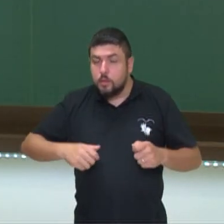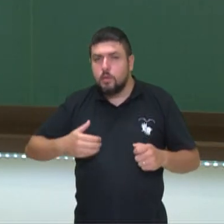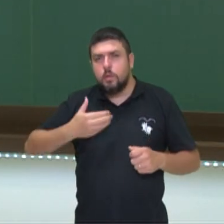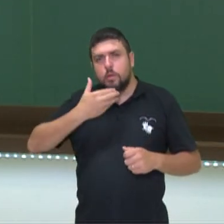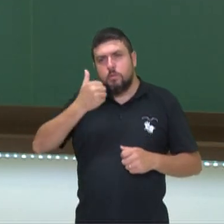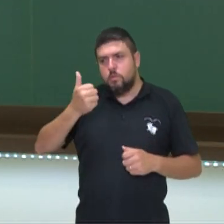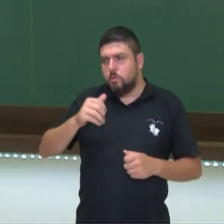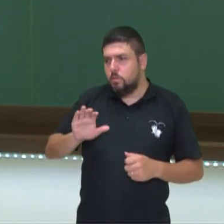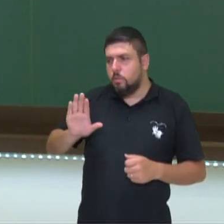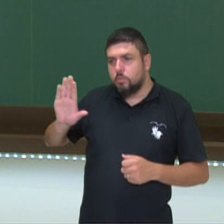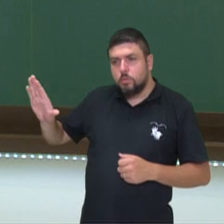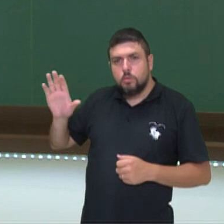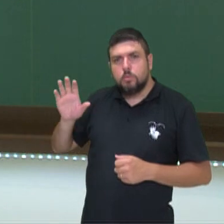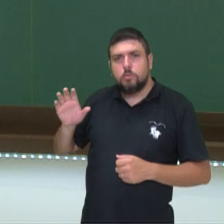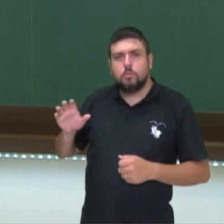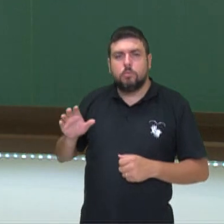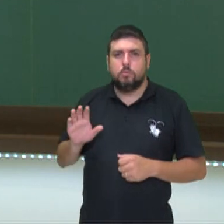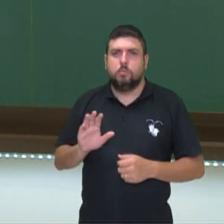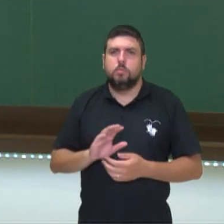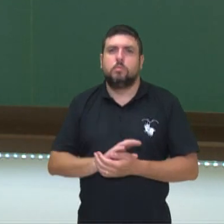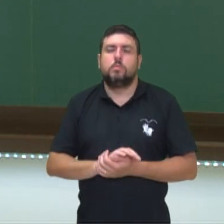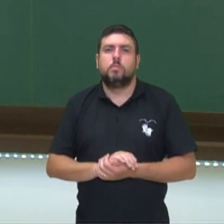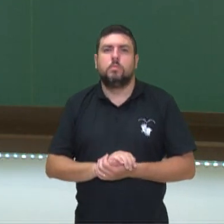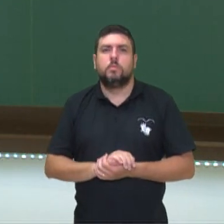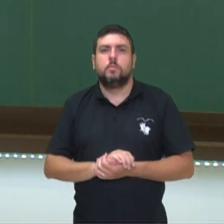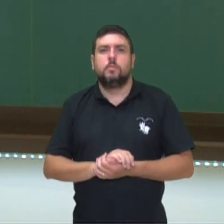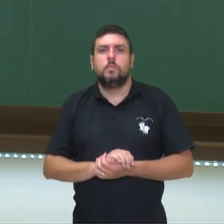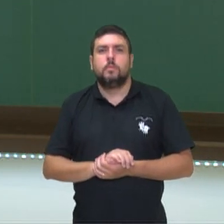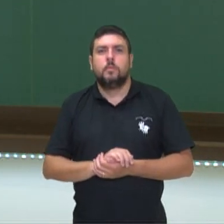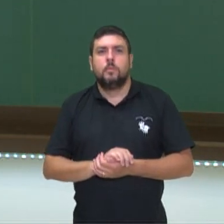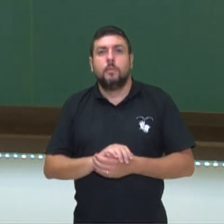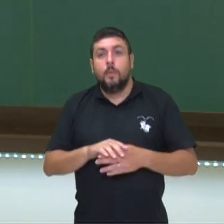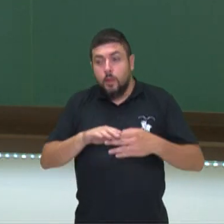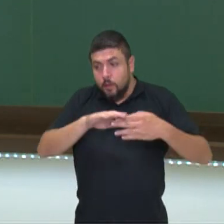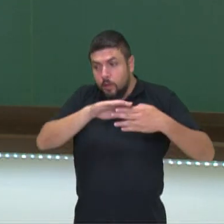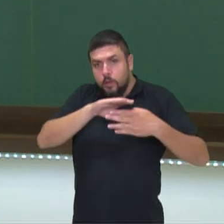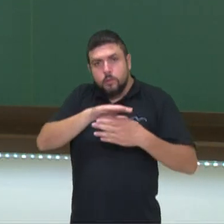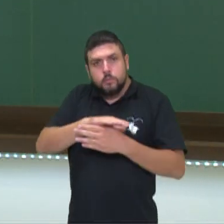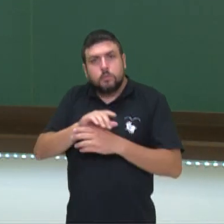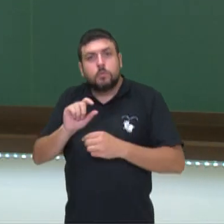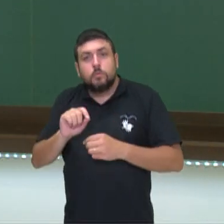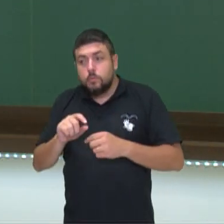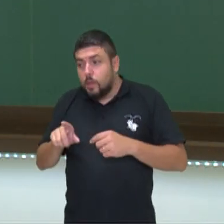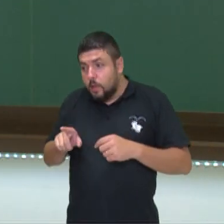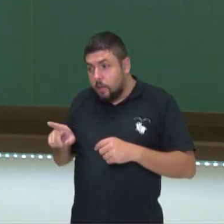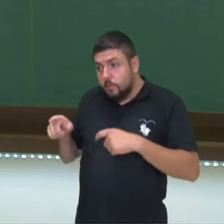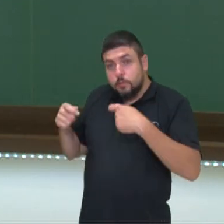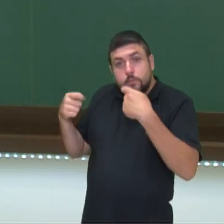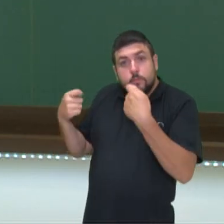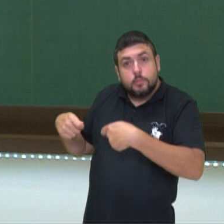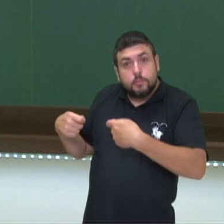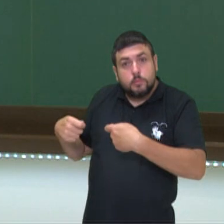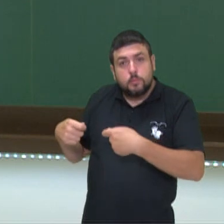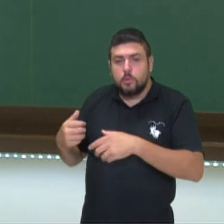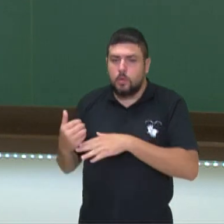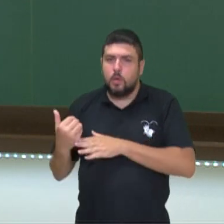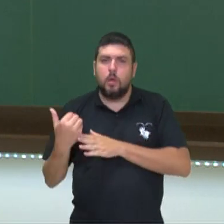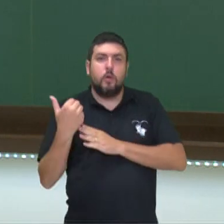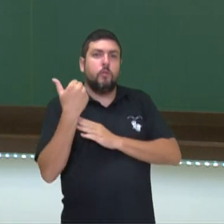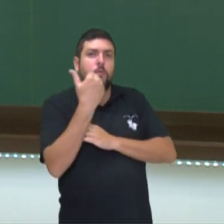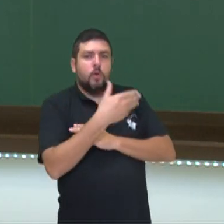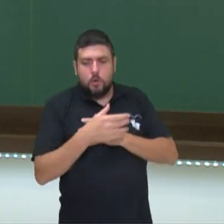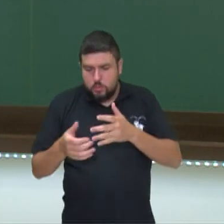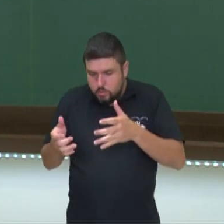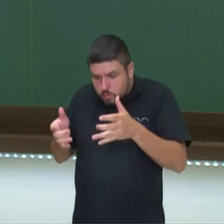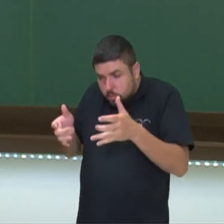deixar o doente lá. Tudo o que necessita deve ser deixado do lado de fora. Você chega, deixa